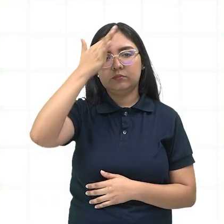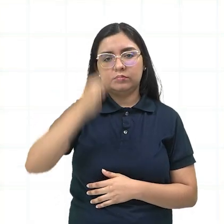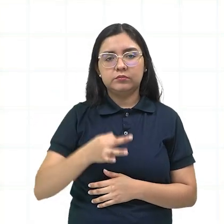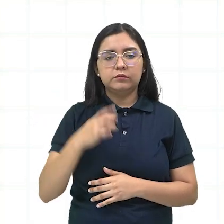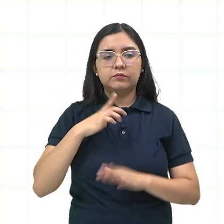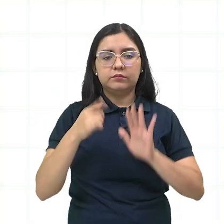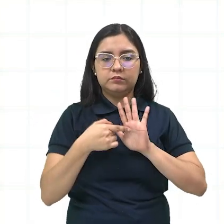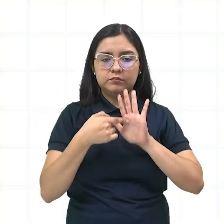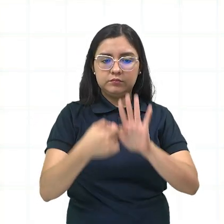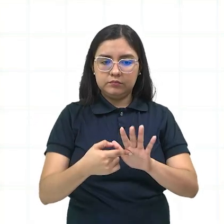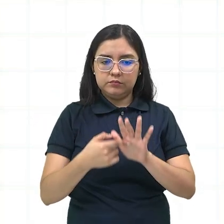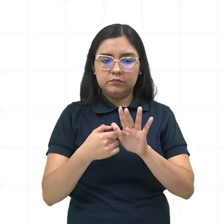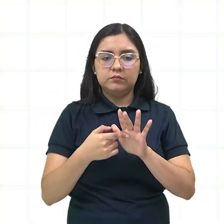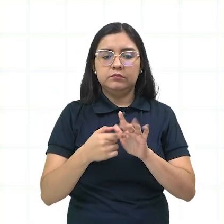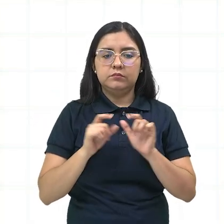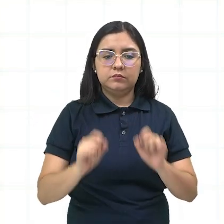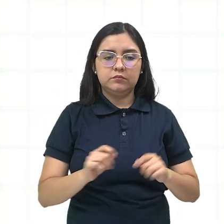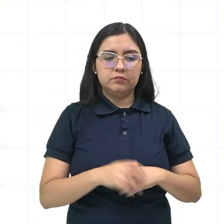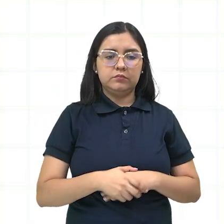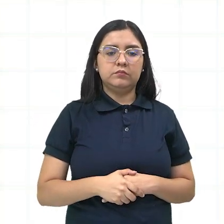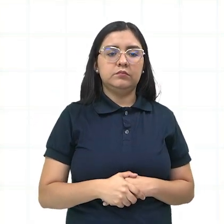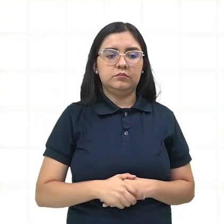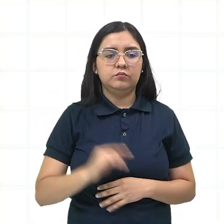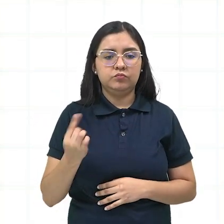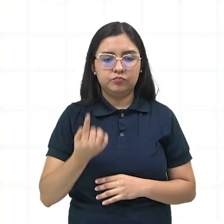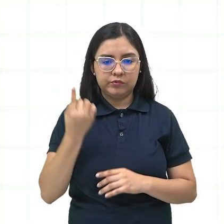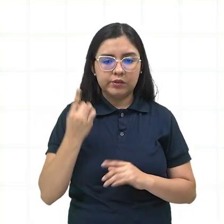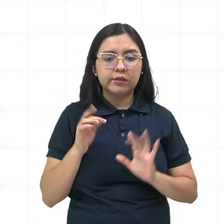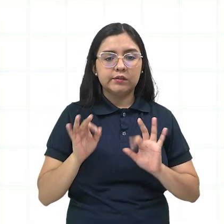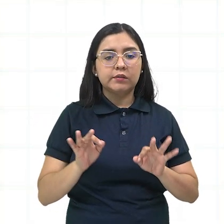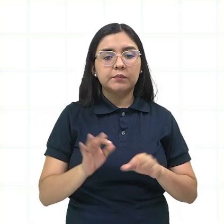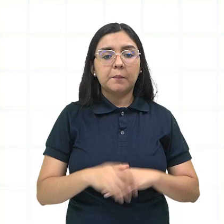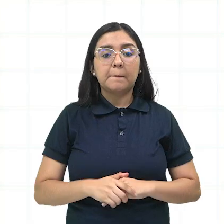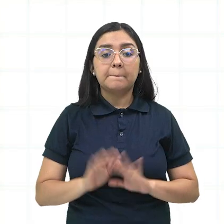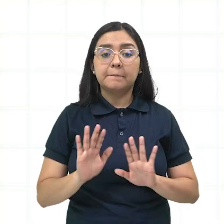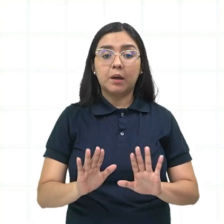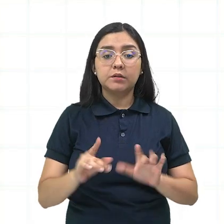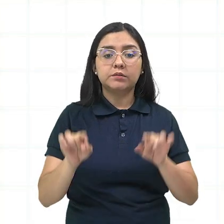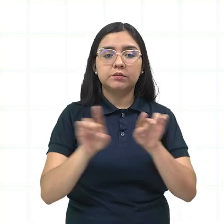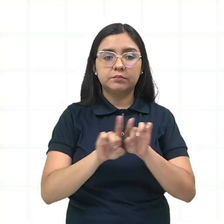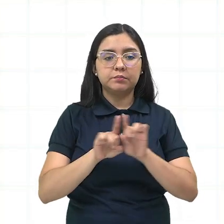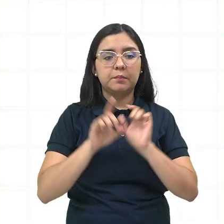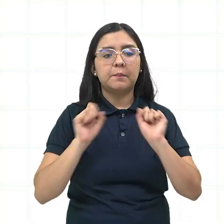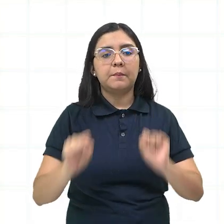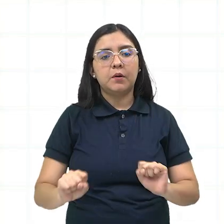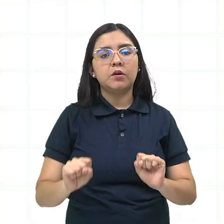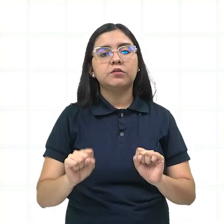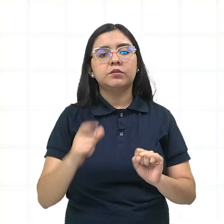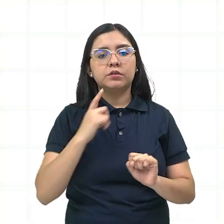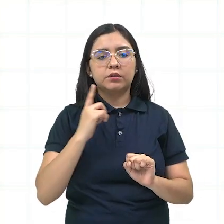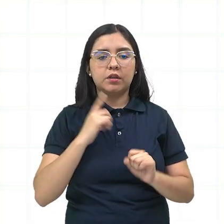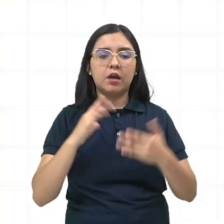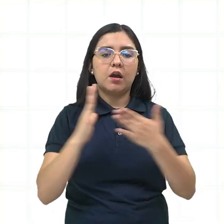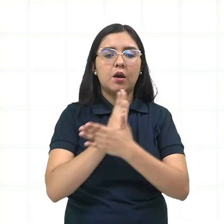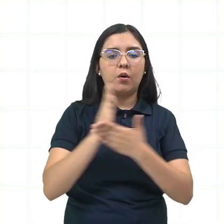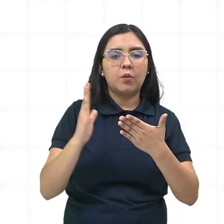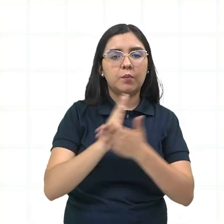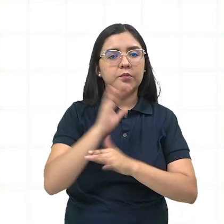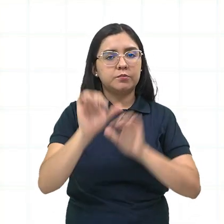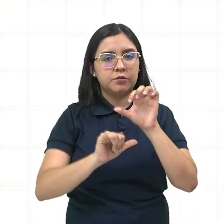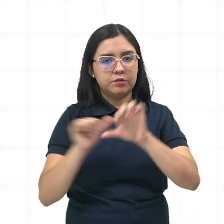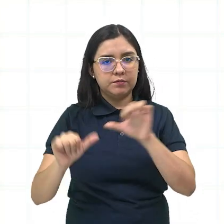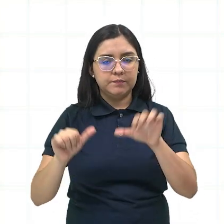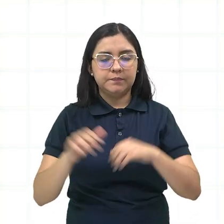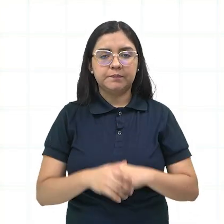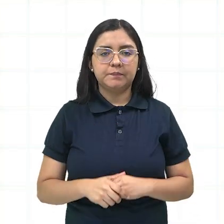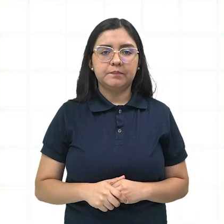vai ser apresentada de uma forma única, mas ela também pode sofrer ali alguma